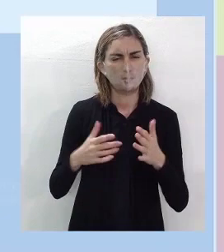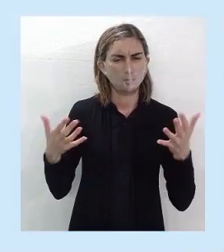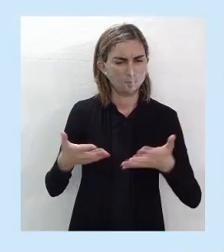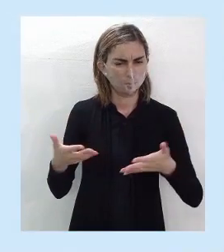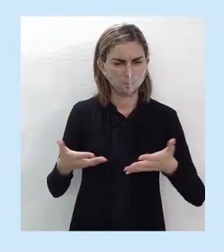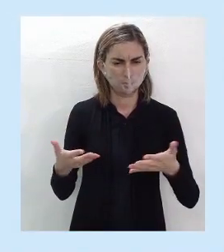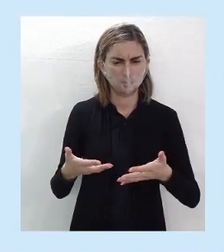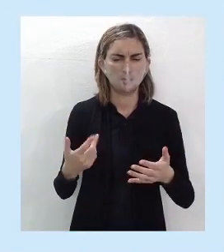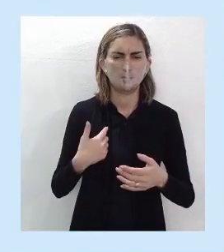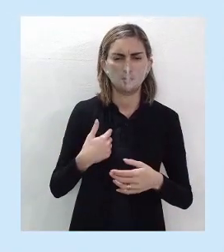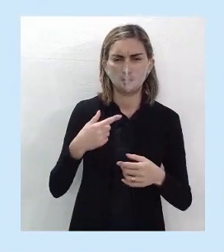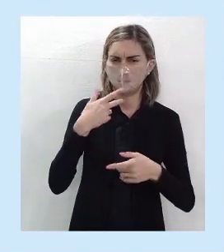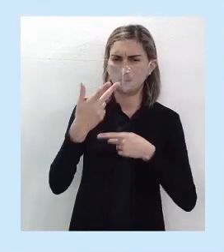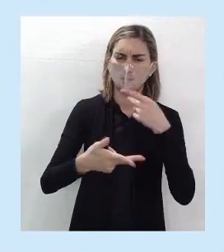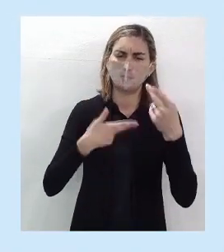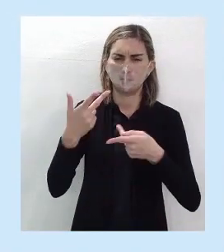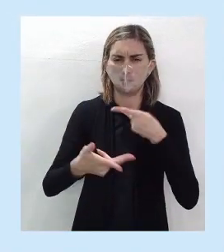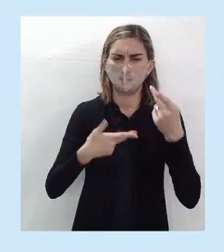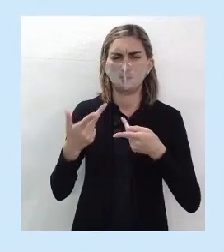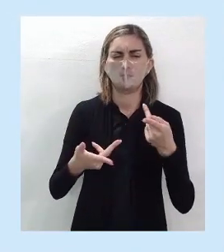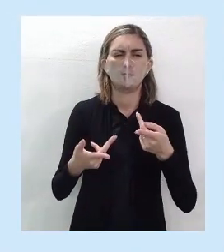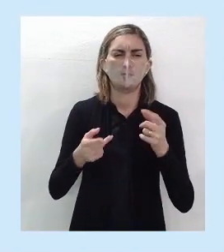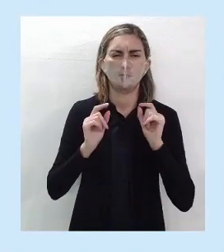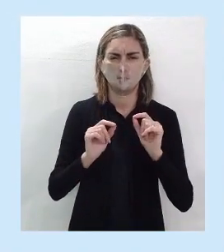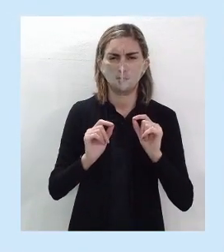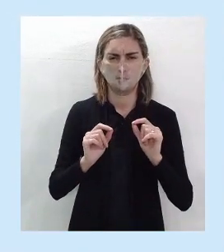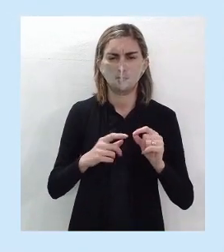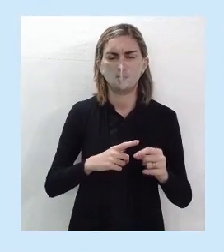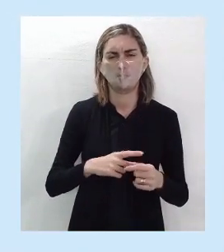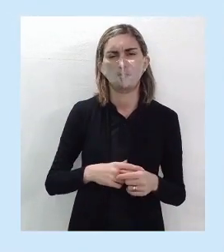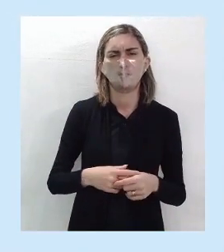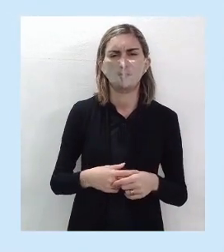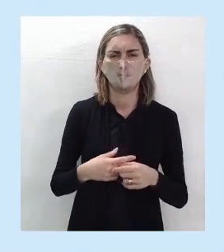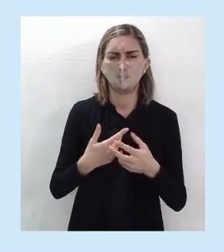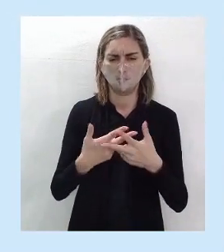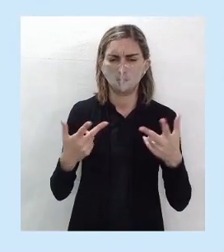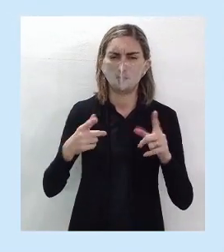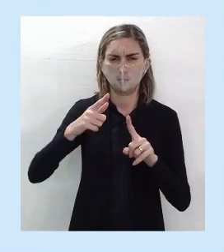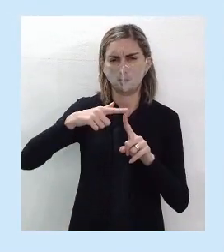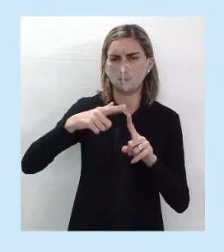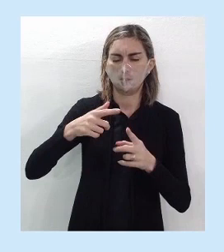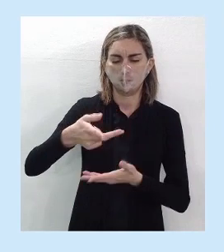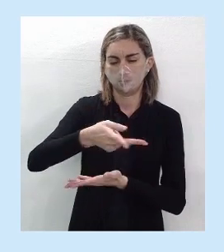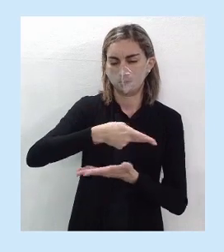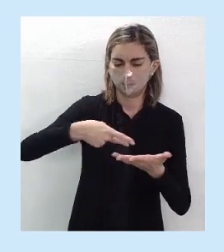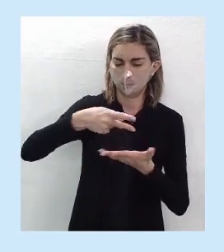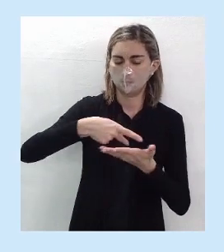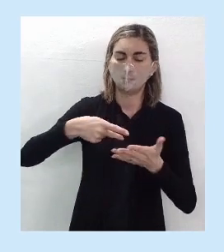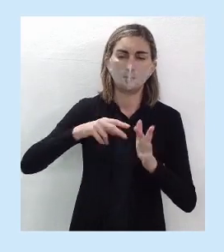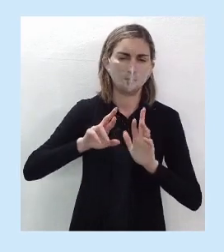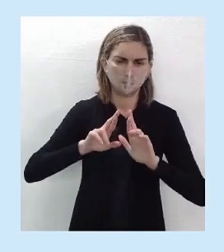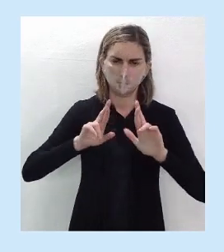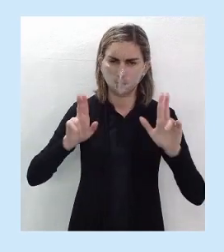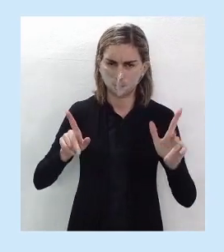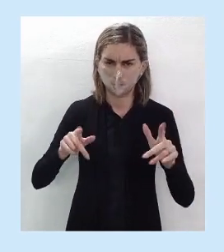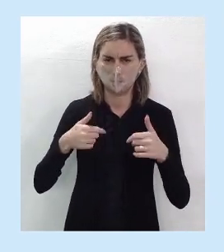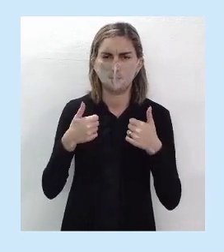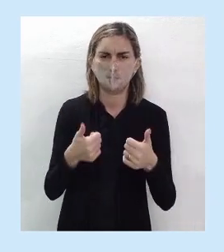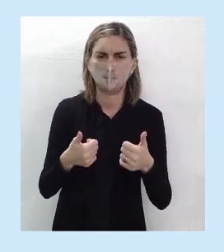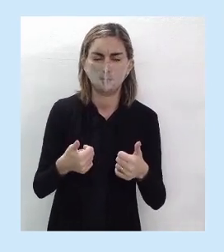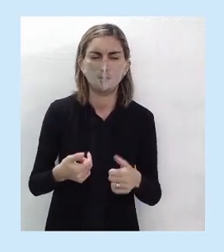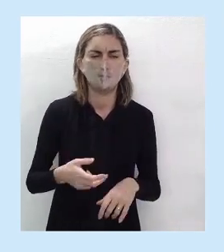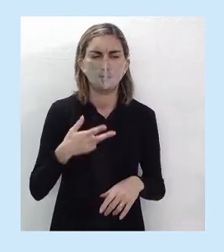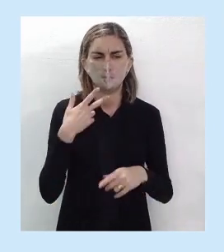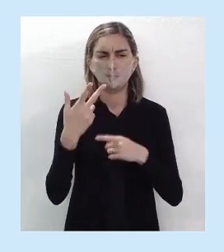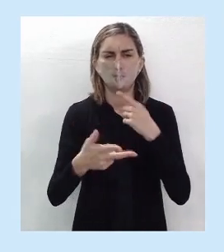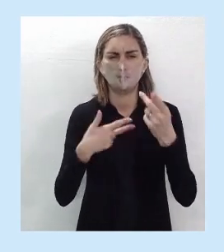Agora, a gente vai falar, não é, de um tipo de poesia um pouquinho diferente, tá bem? A